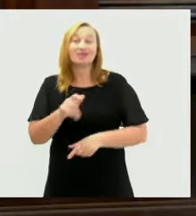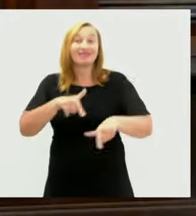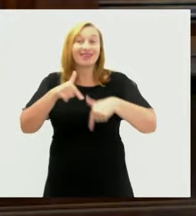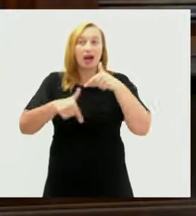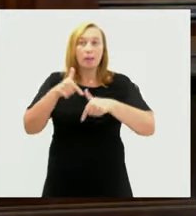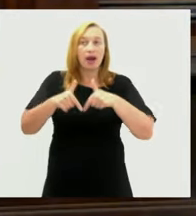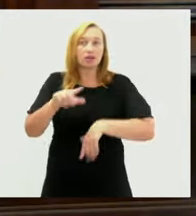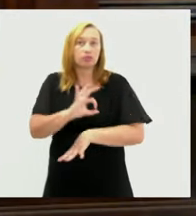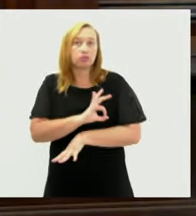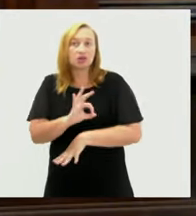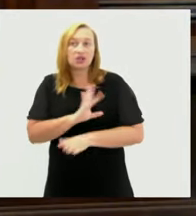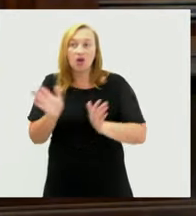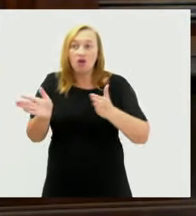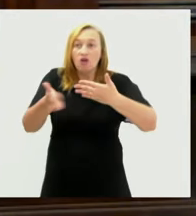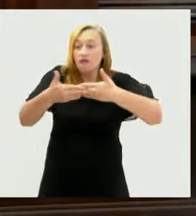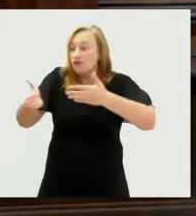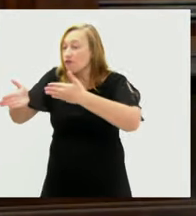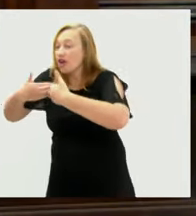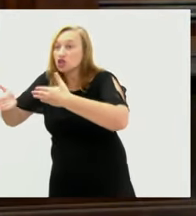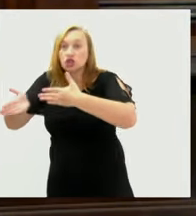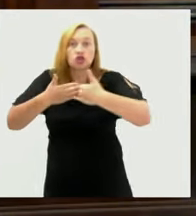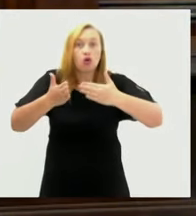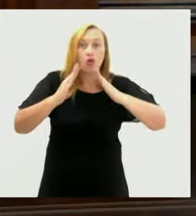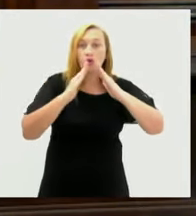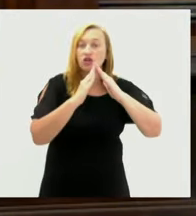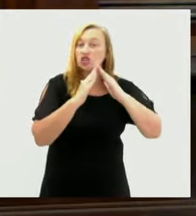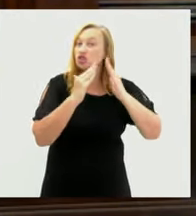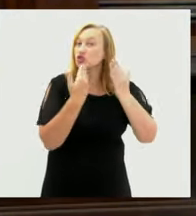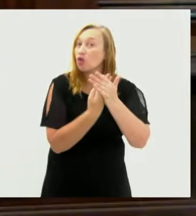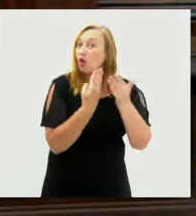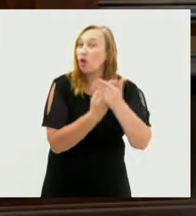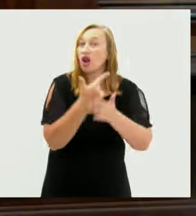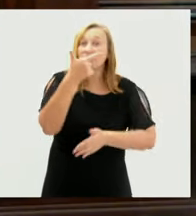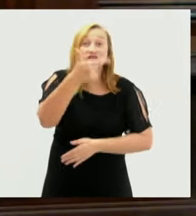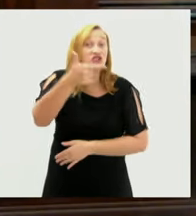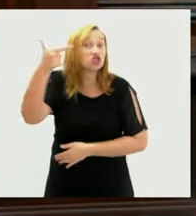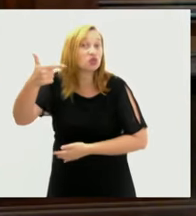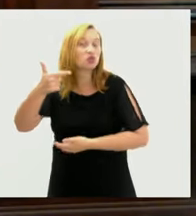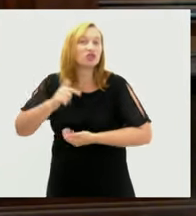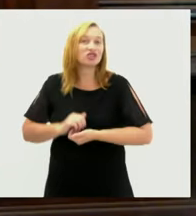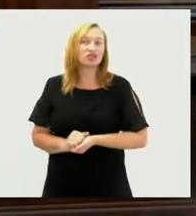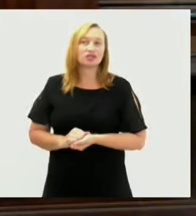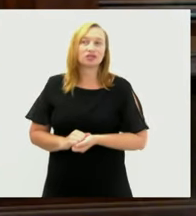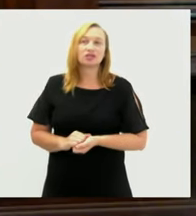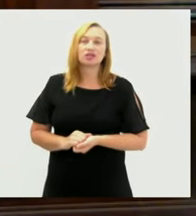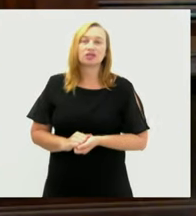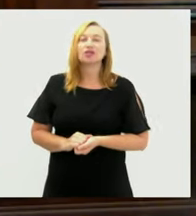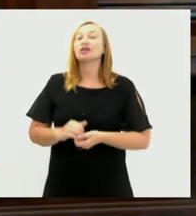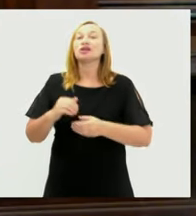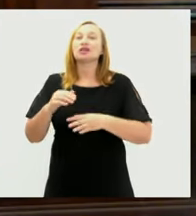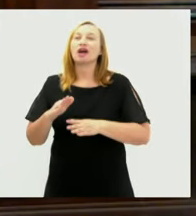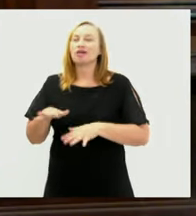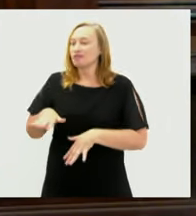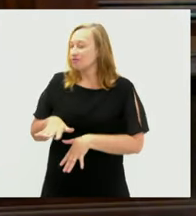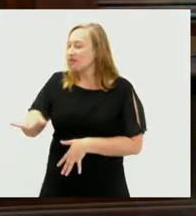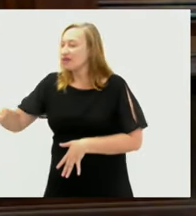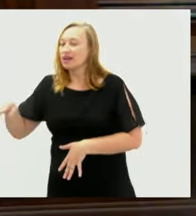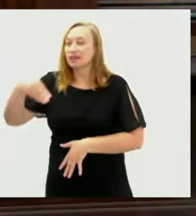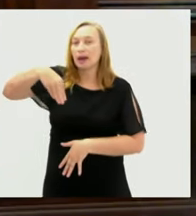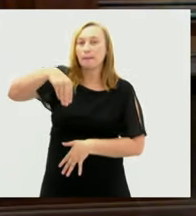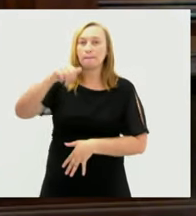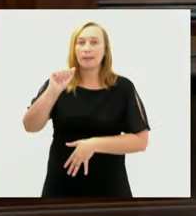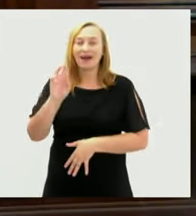fechou 22 escolas no complexo da Maré. E aí, eu pergunto, tia